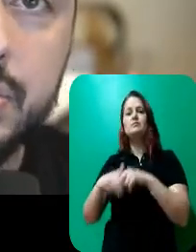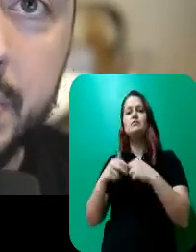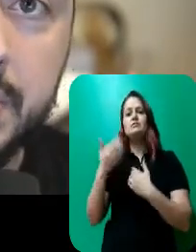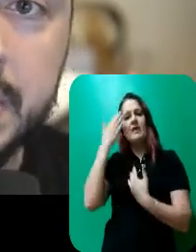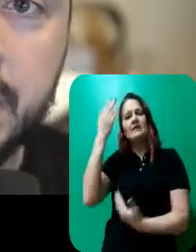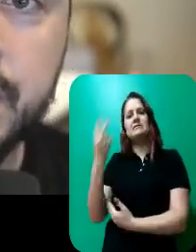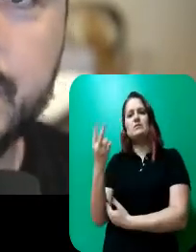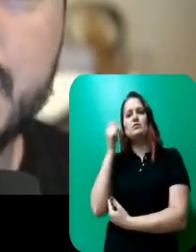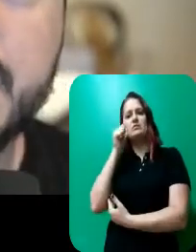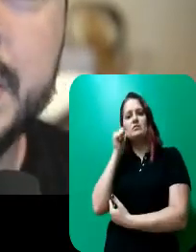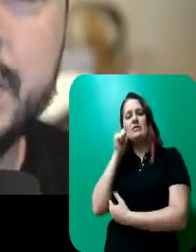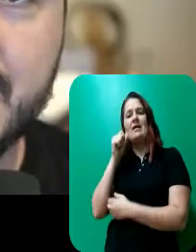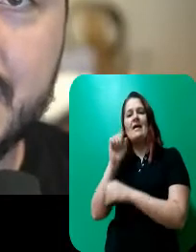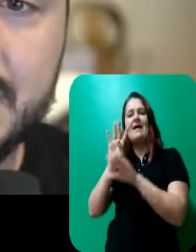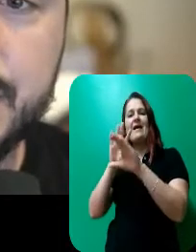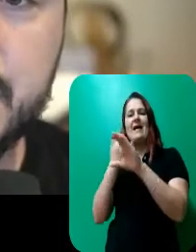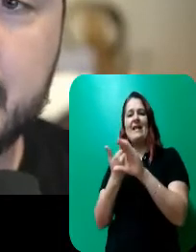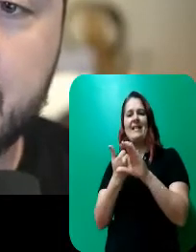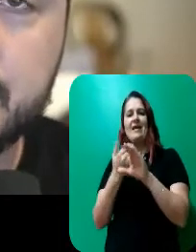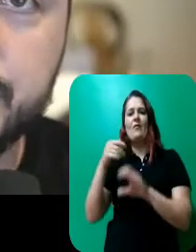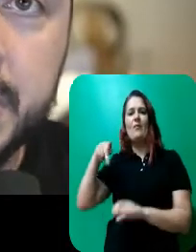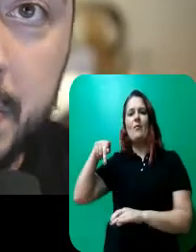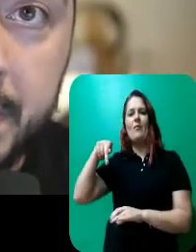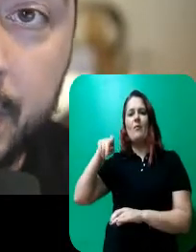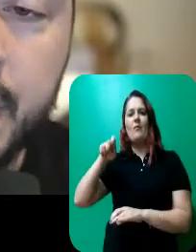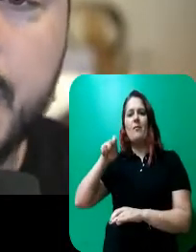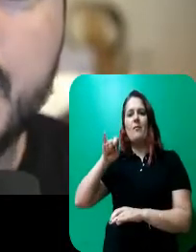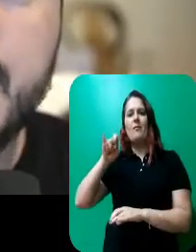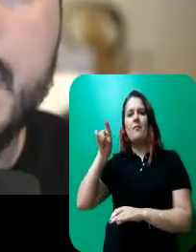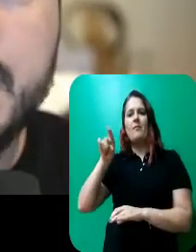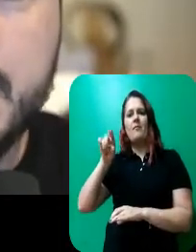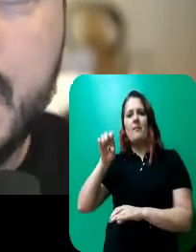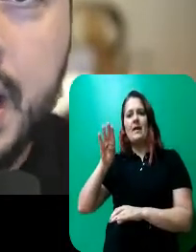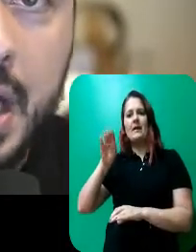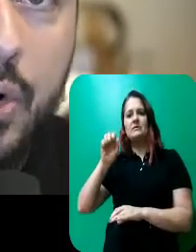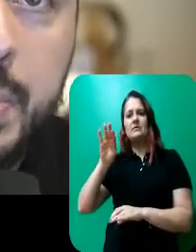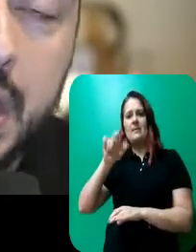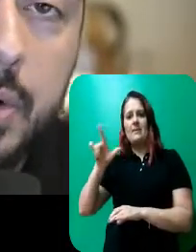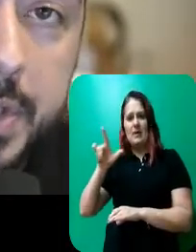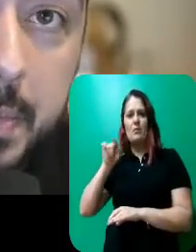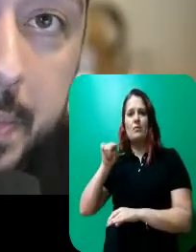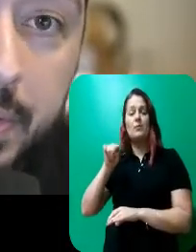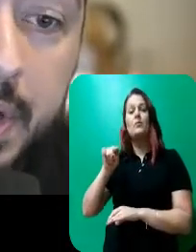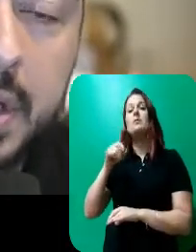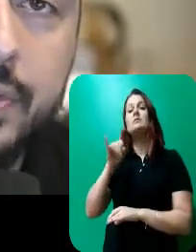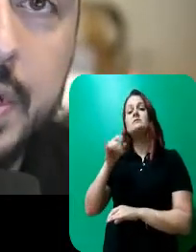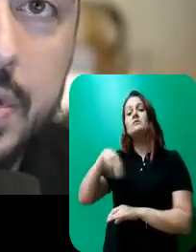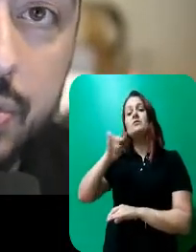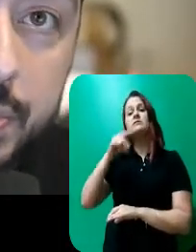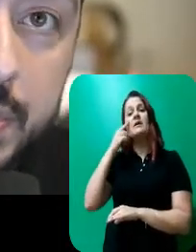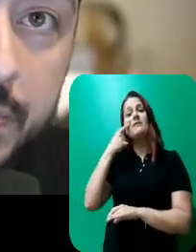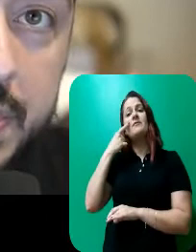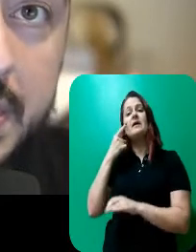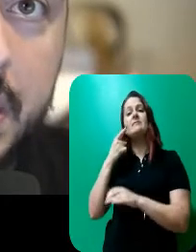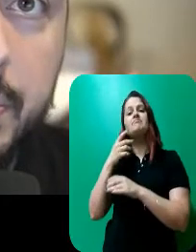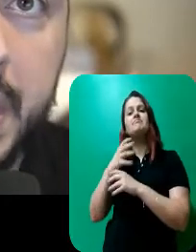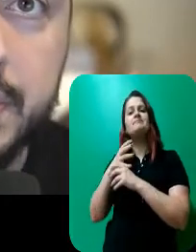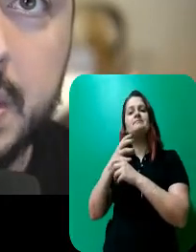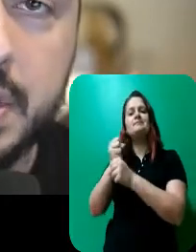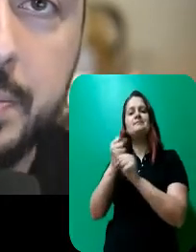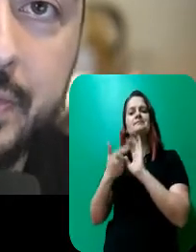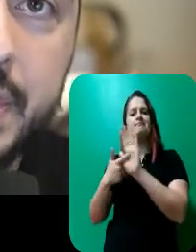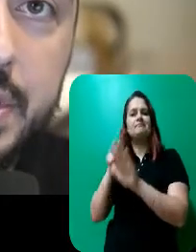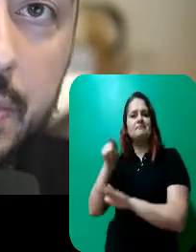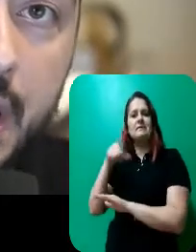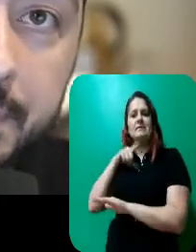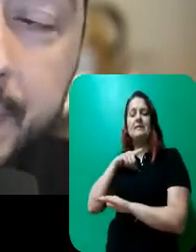gente está subindo nessa curva. Preciso agradecer demais elas do Peixe Babel, que é @canal Peixe Babel, que estão vendo esses números. Se você quiser acompanhar os